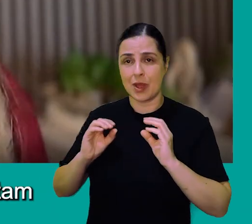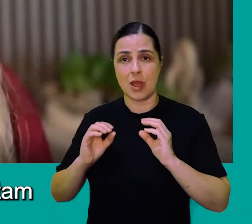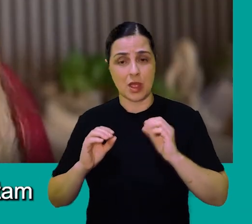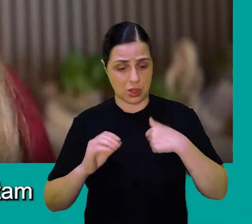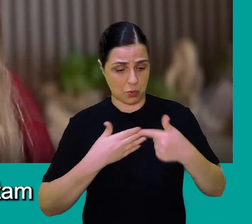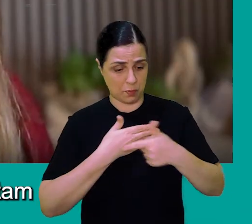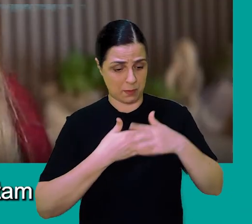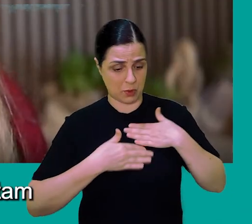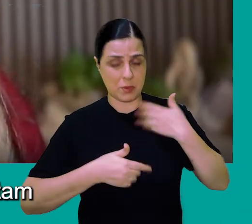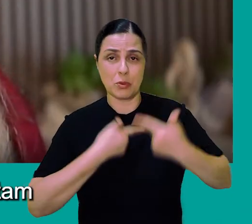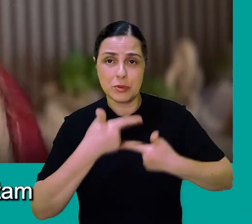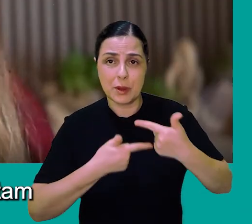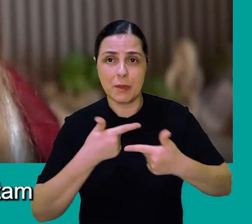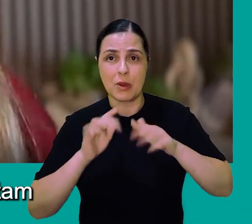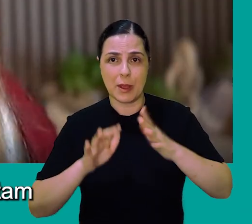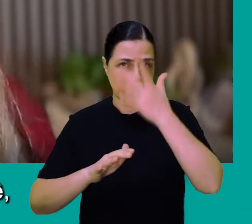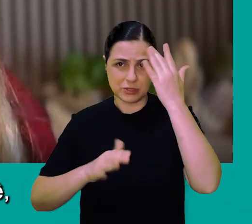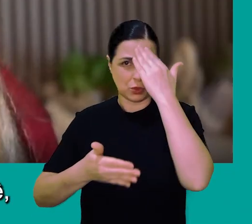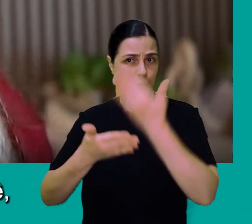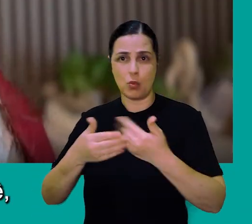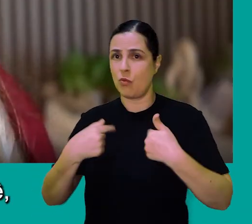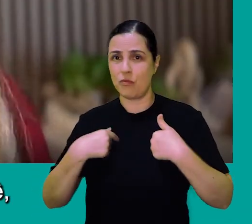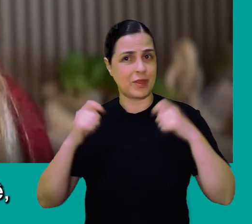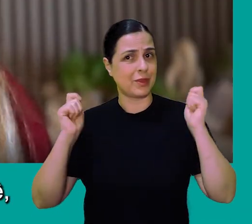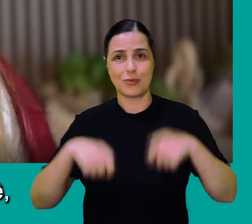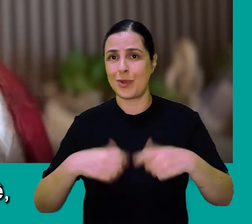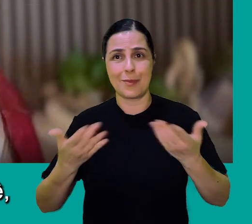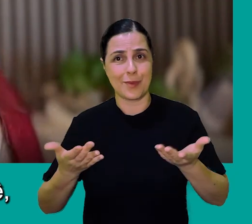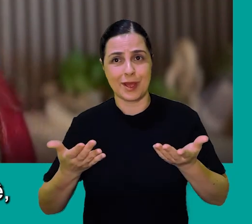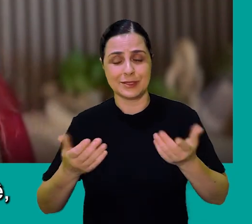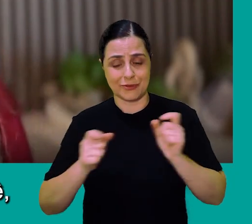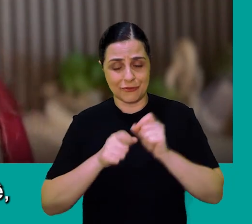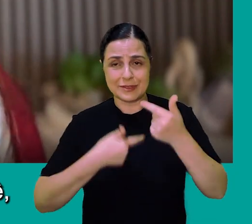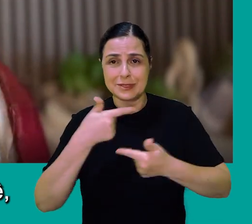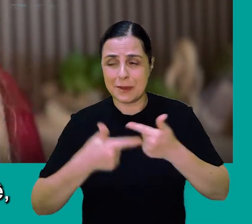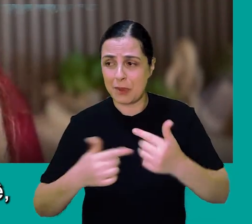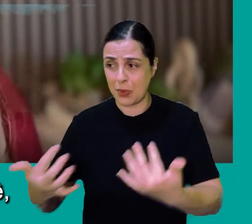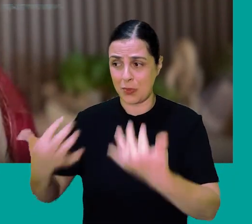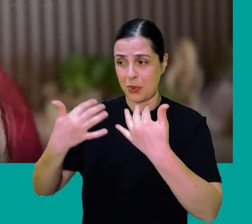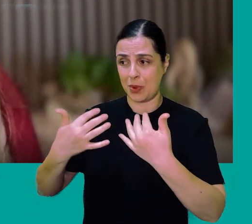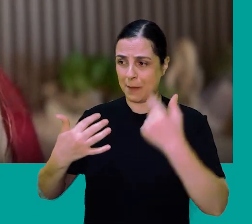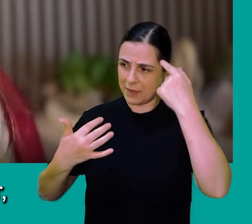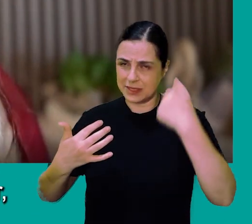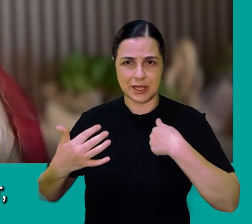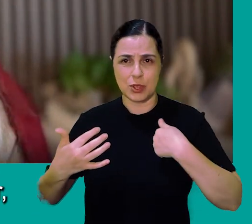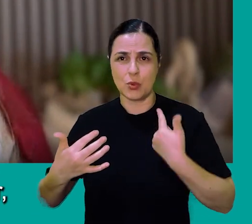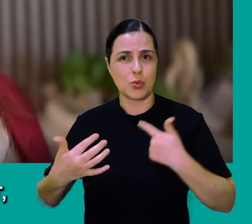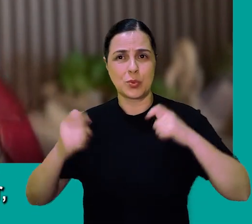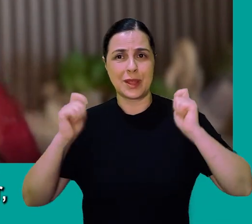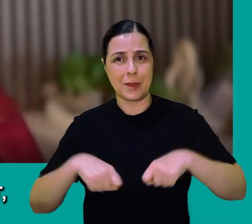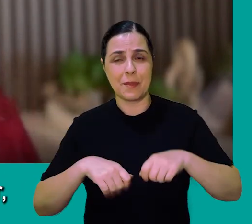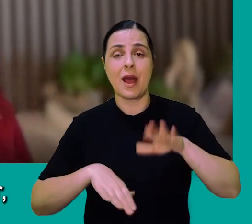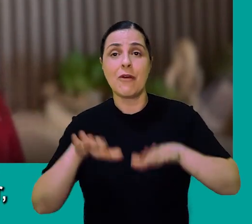função e claramente as pessoas desacreditam na tua capacidade de realizar aquela tarefa, que você, embora